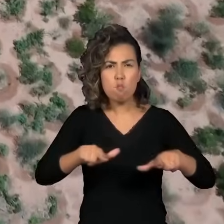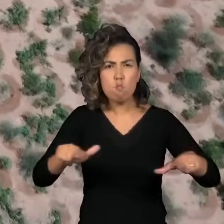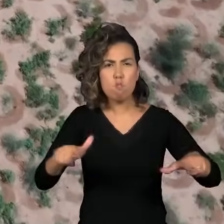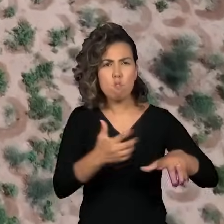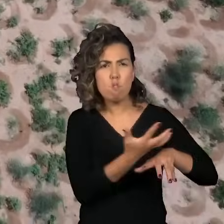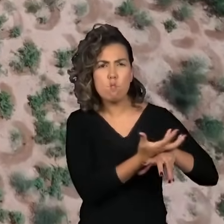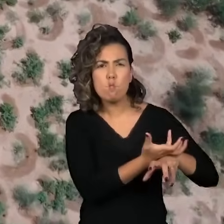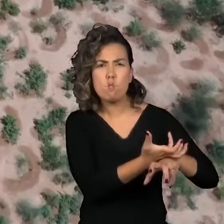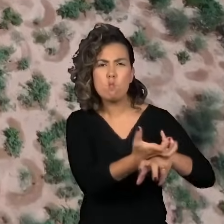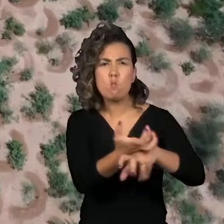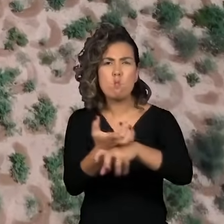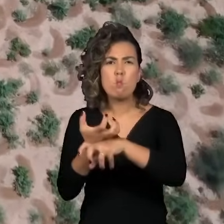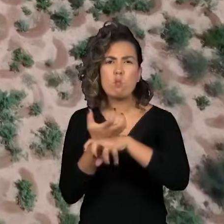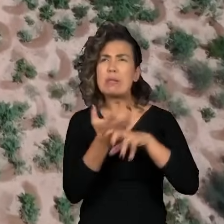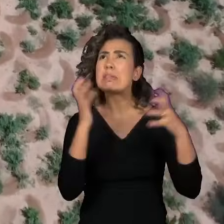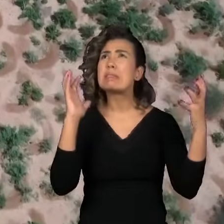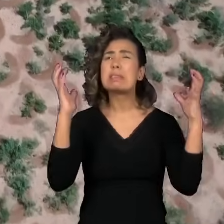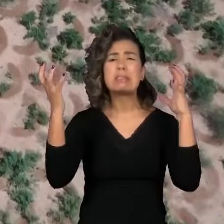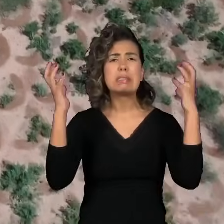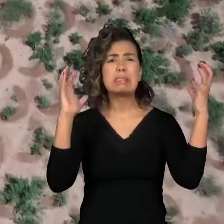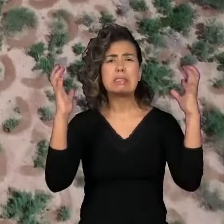o efeito da crise climática.